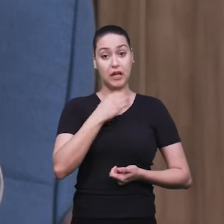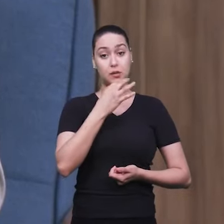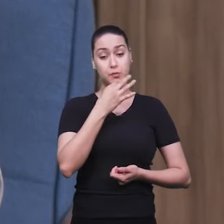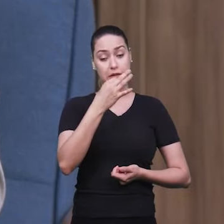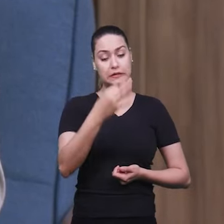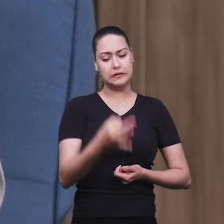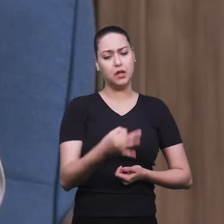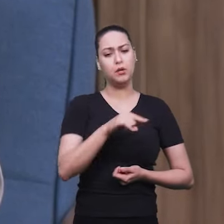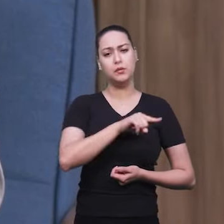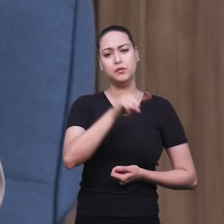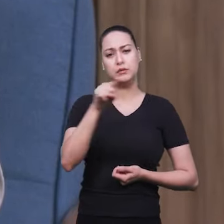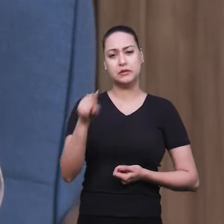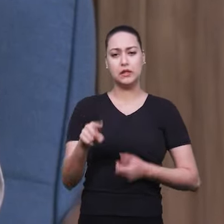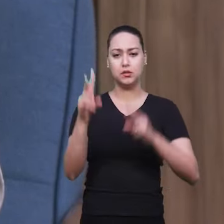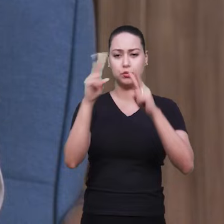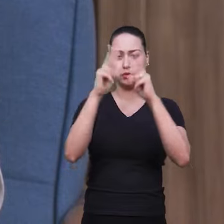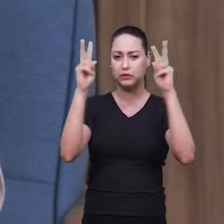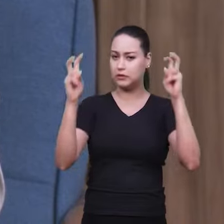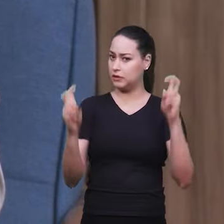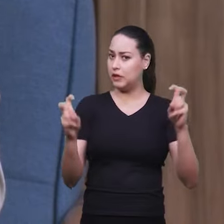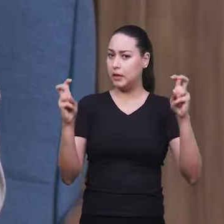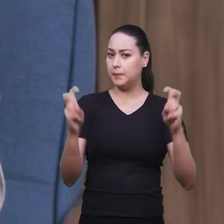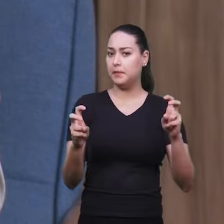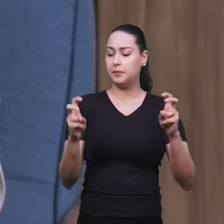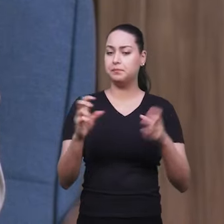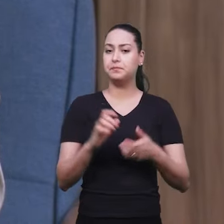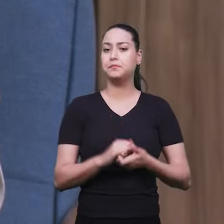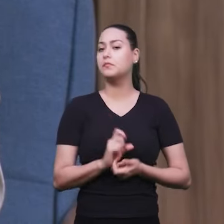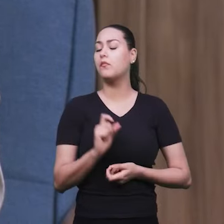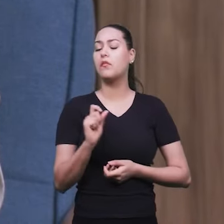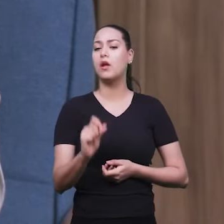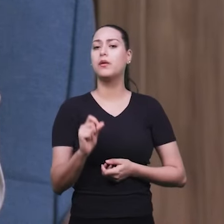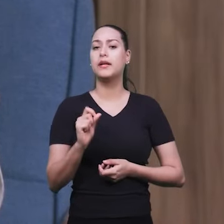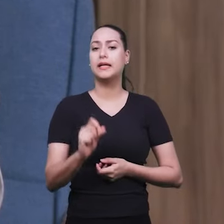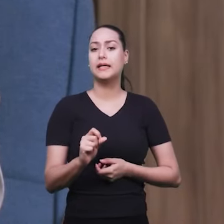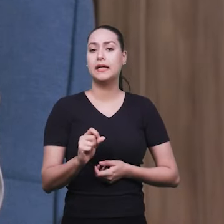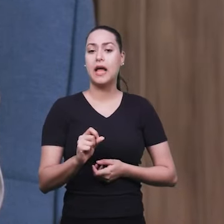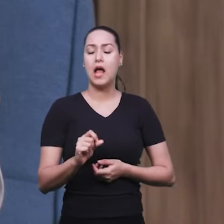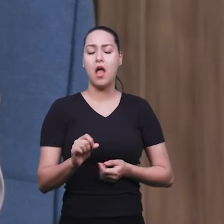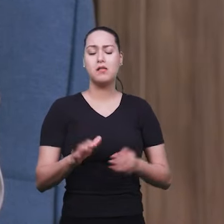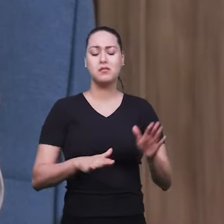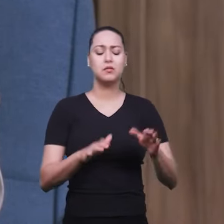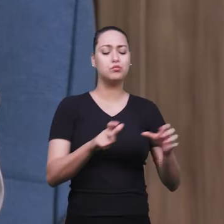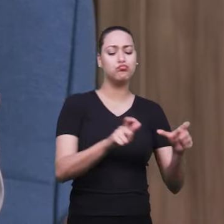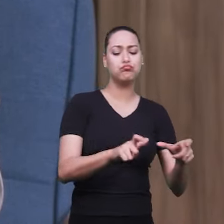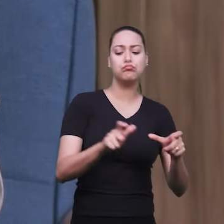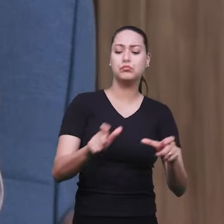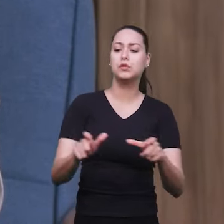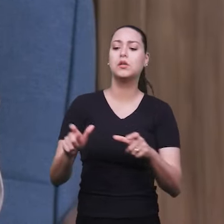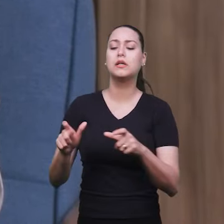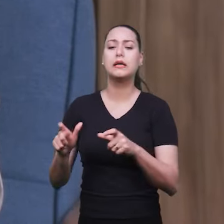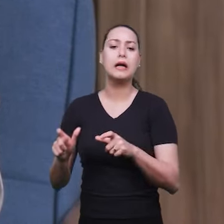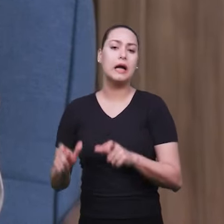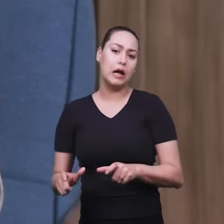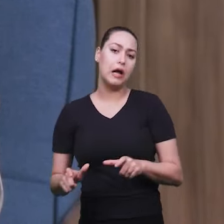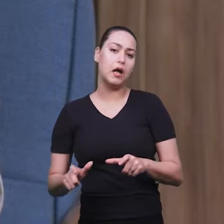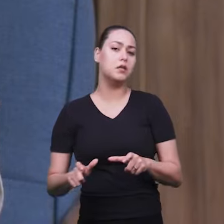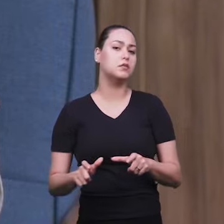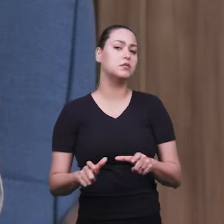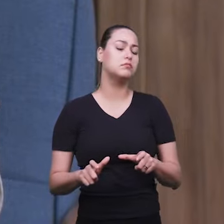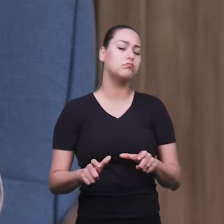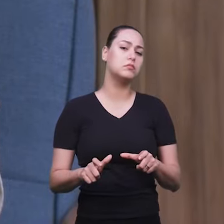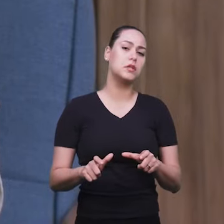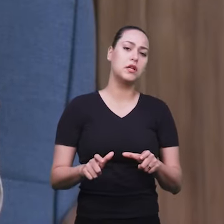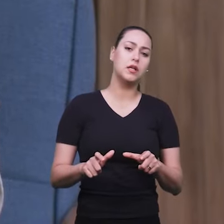para comentarem, né, para falarem sobre esse tema, é que existem lugares e